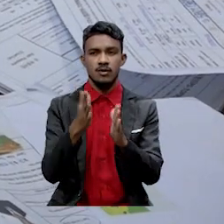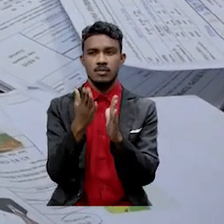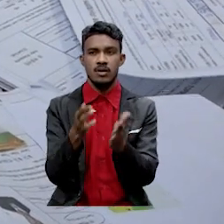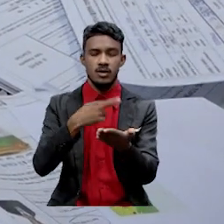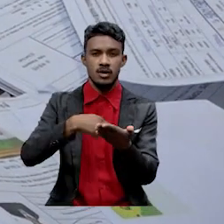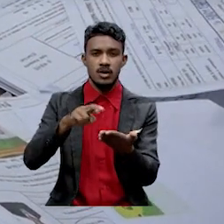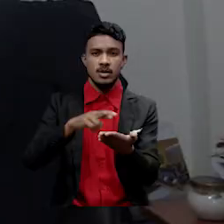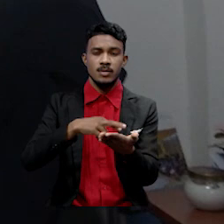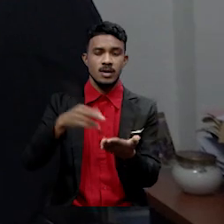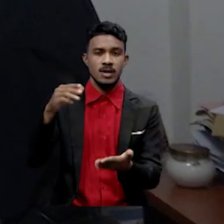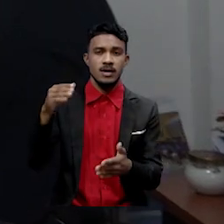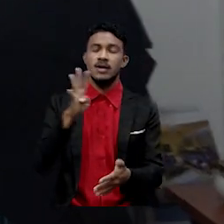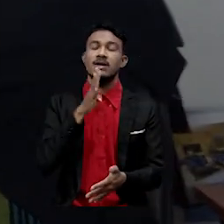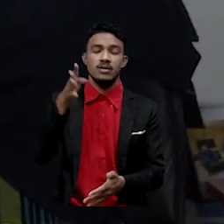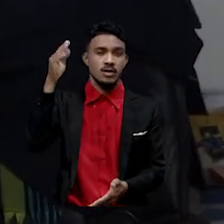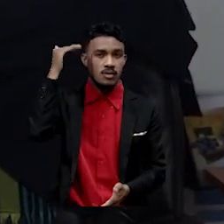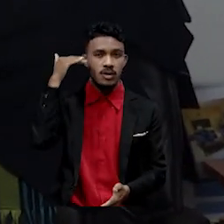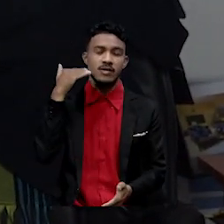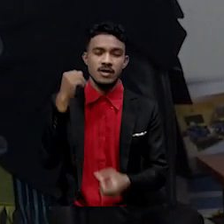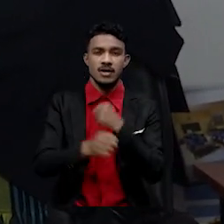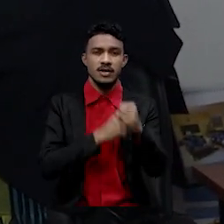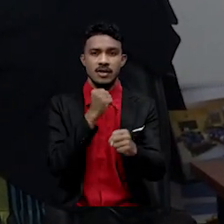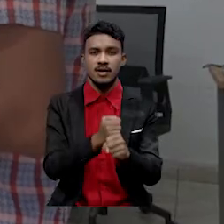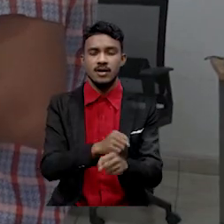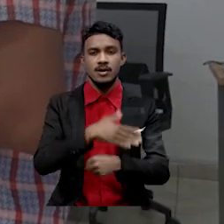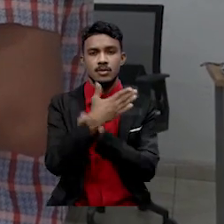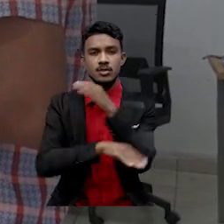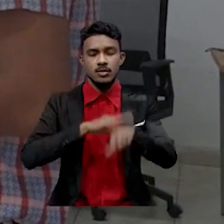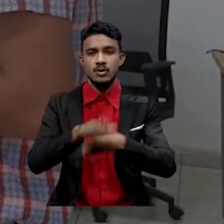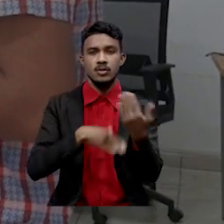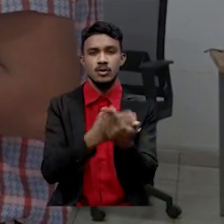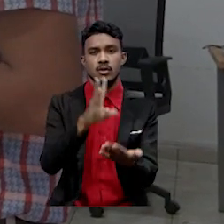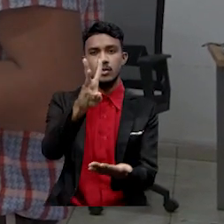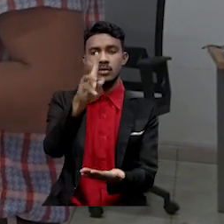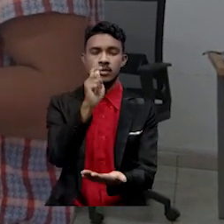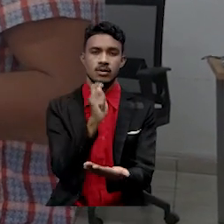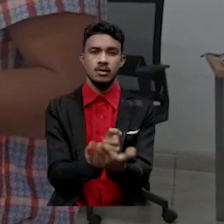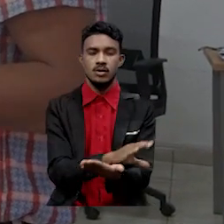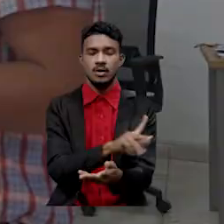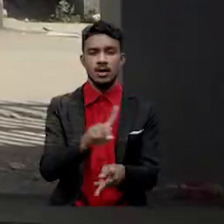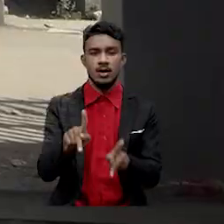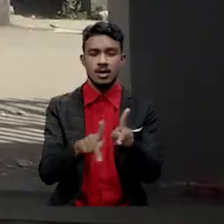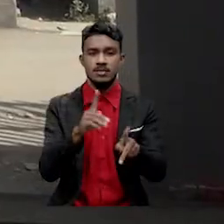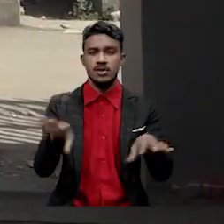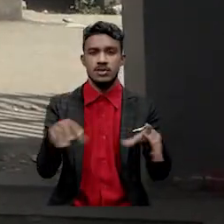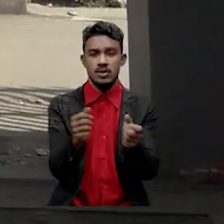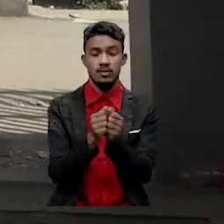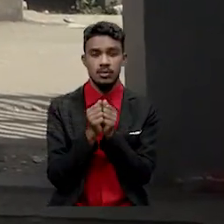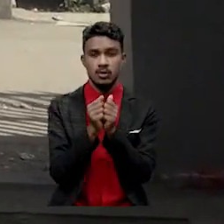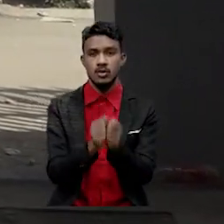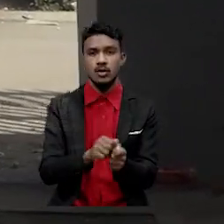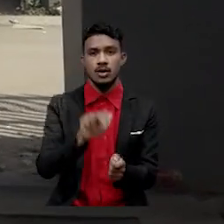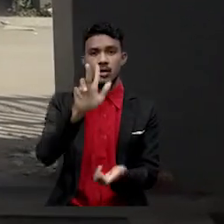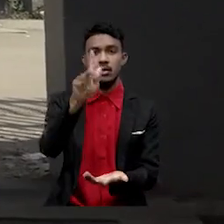Lian Coreia e a Tinang ne, e a Território Nacional quase Rihun ne. Da daun ne, total trabalhador Timaroan Hamutu Garihun